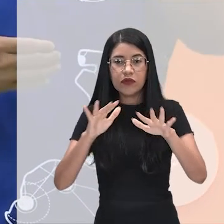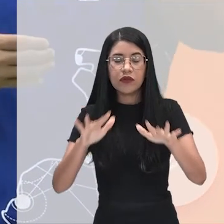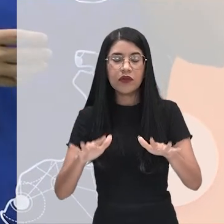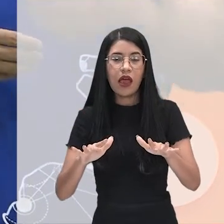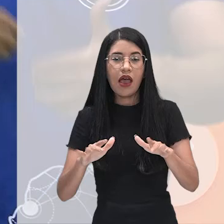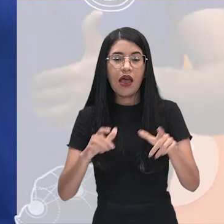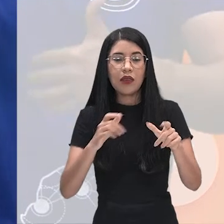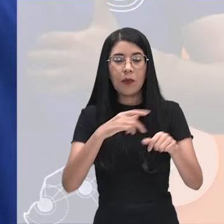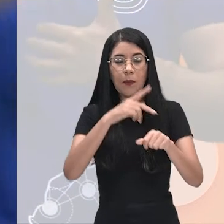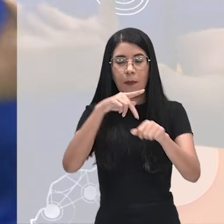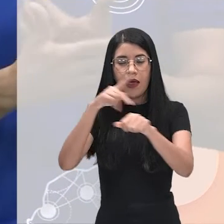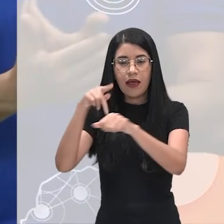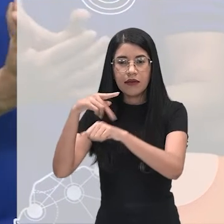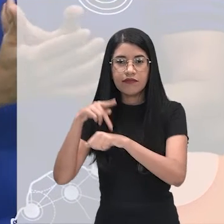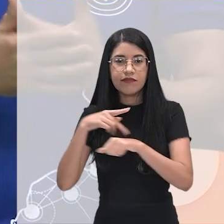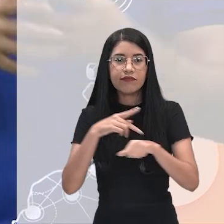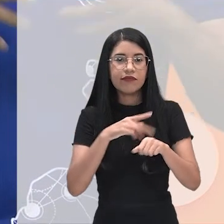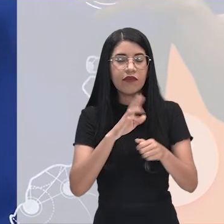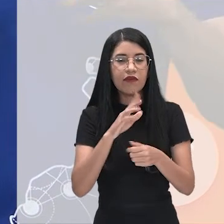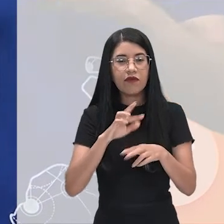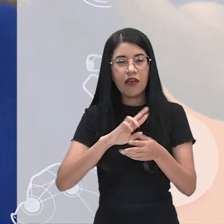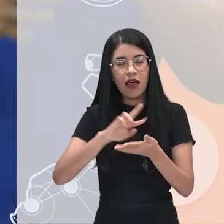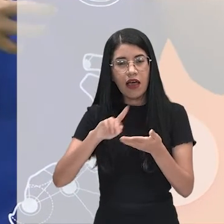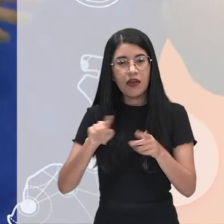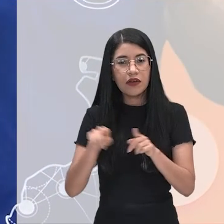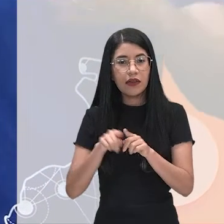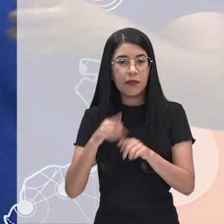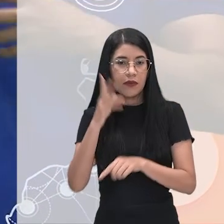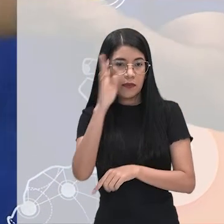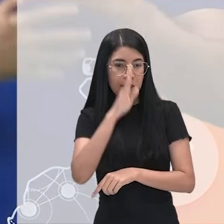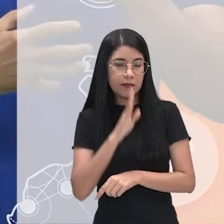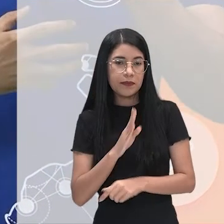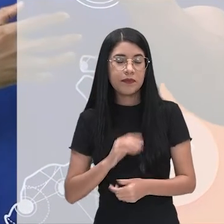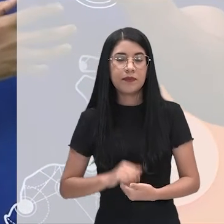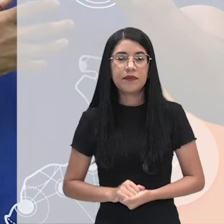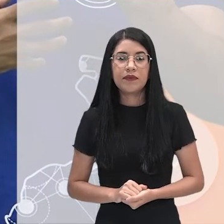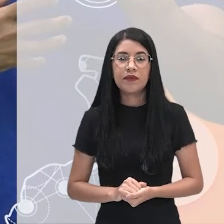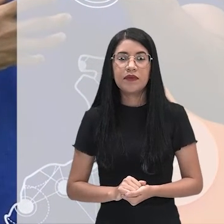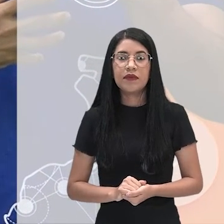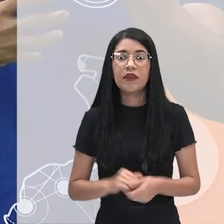que a gente chega na terceira, na quarta revolução industrial, isso vai se tornando mais